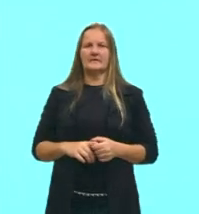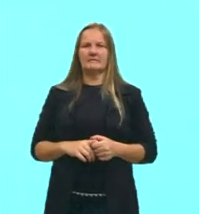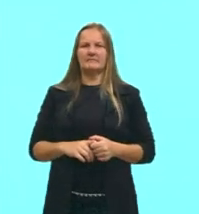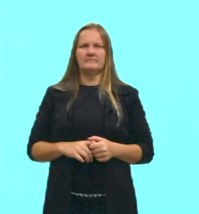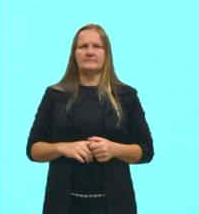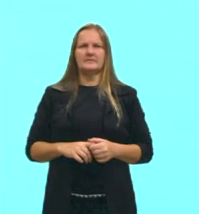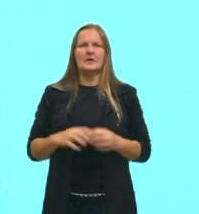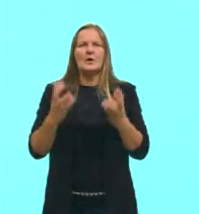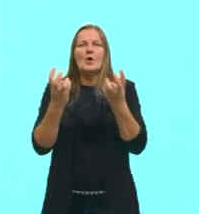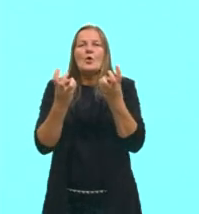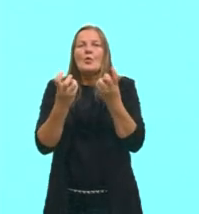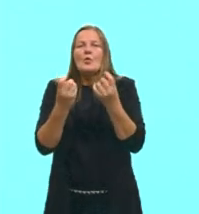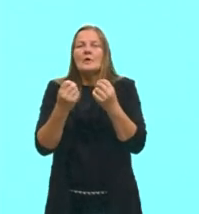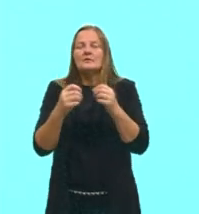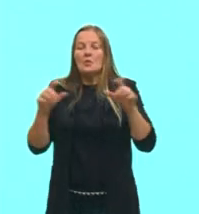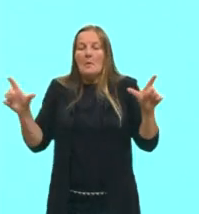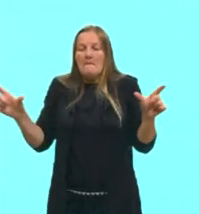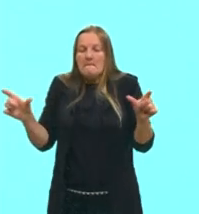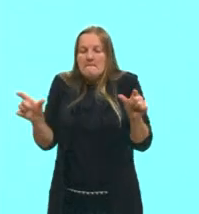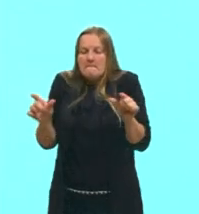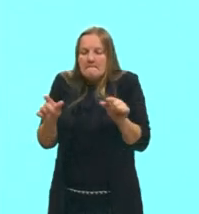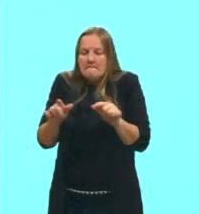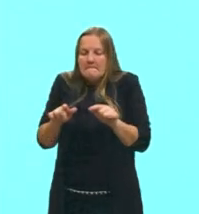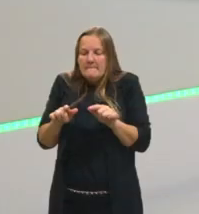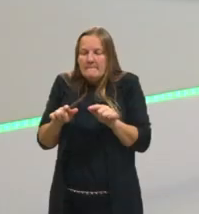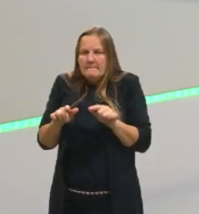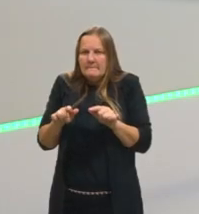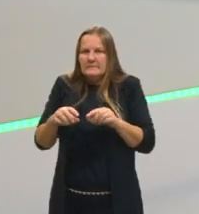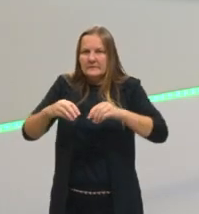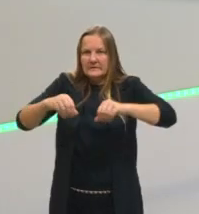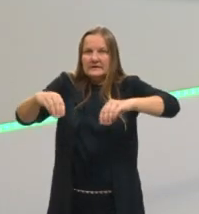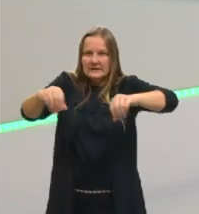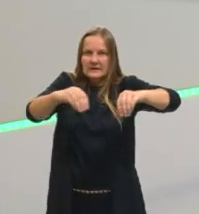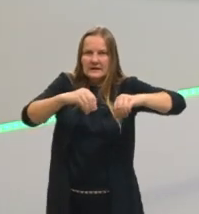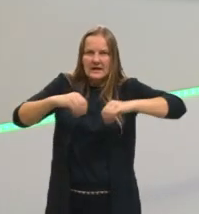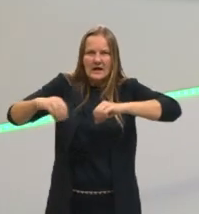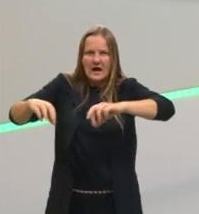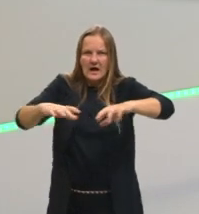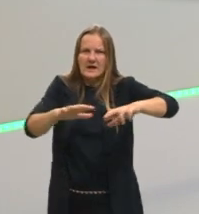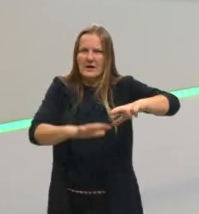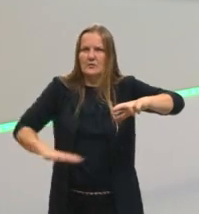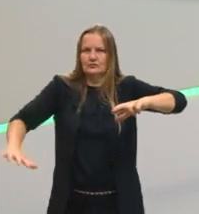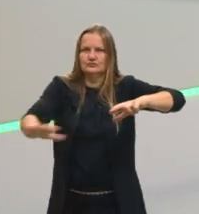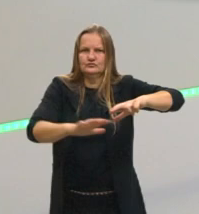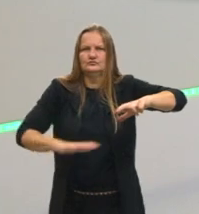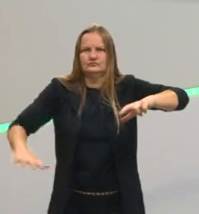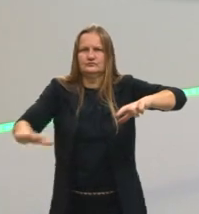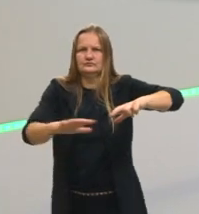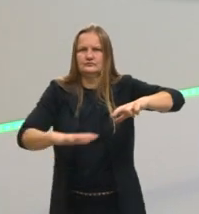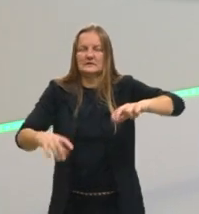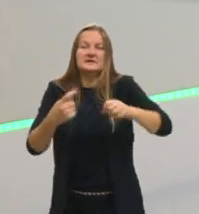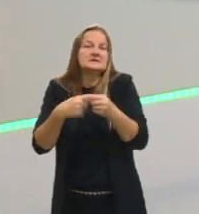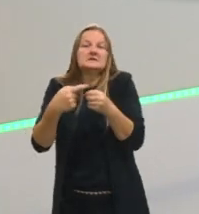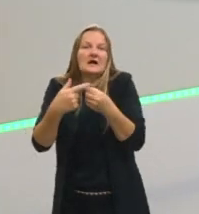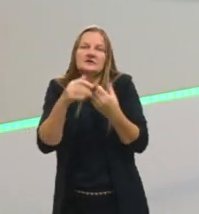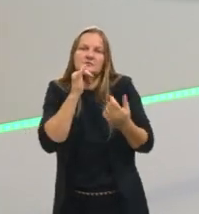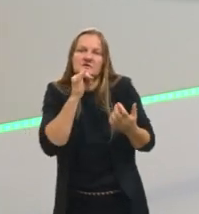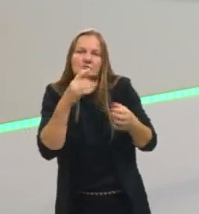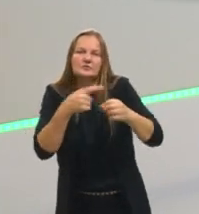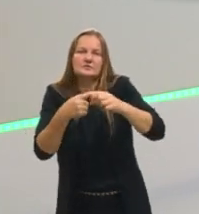seguinte quanto menor a área quanto a área for pequena por exemplo do tá é uma cidade